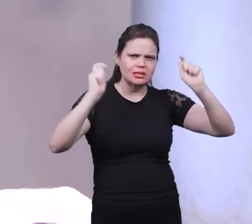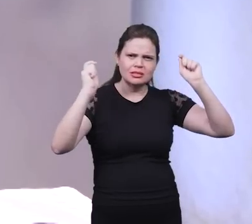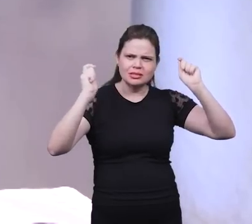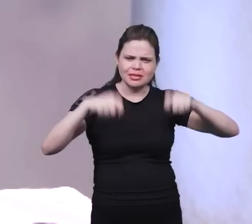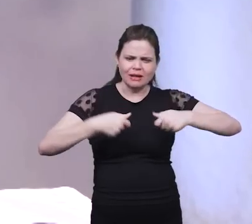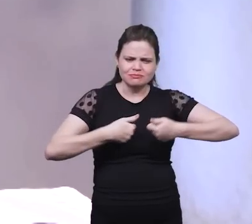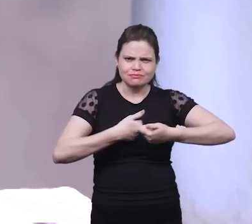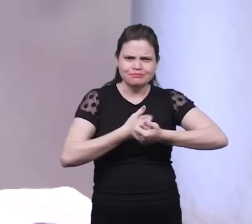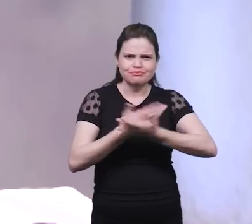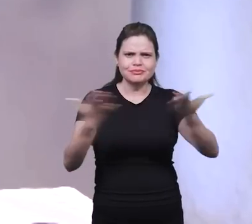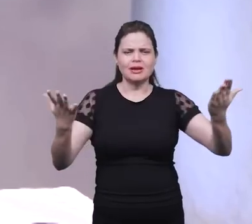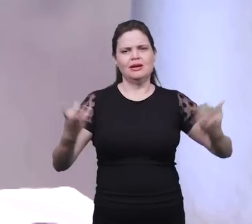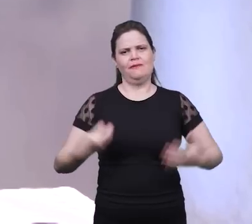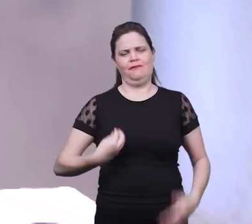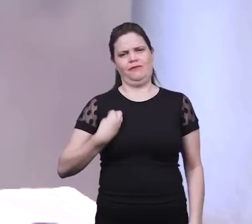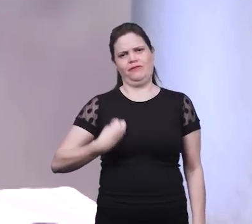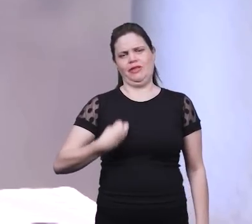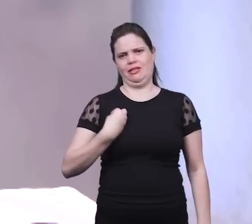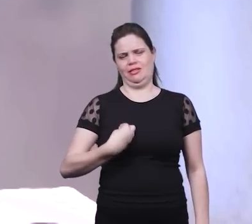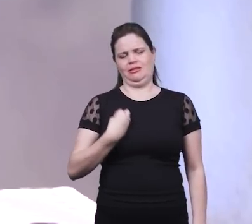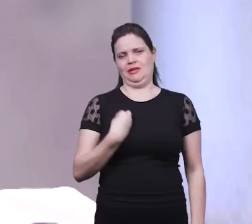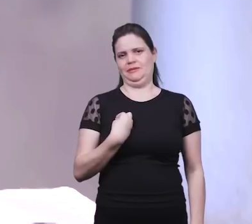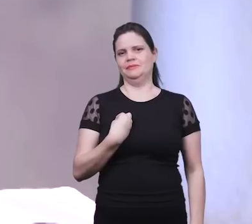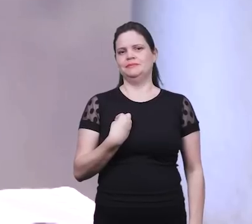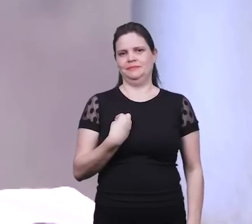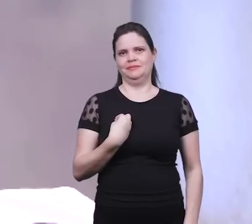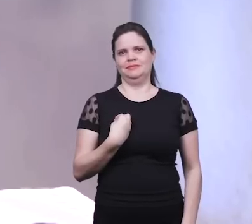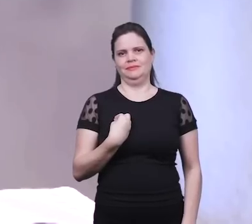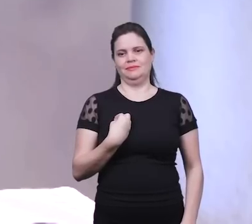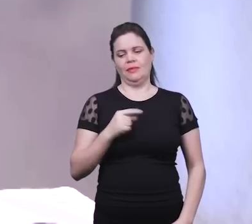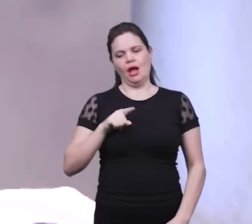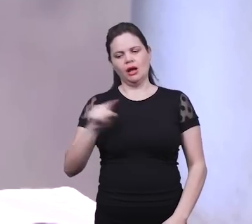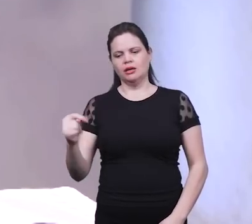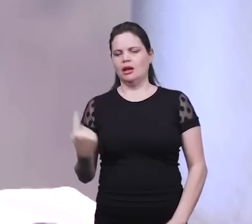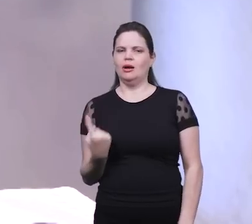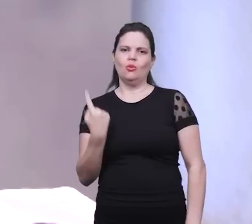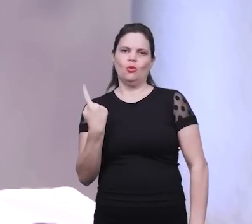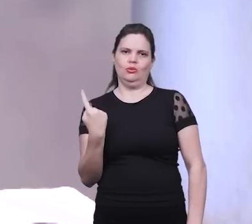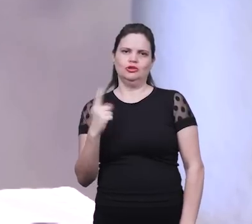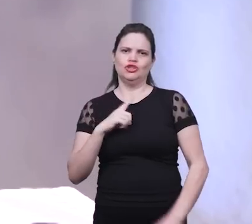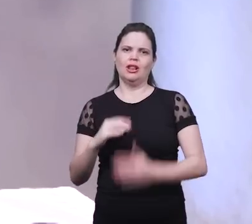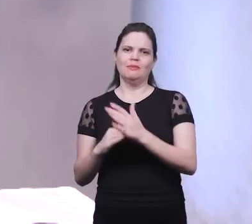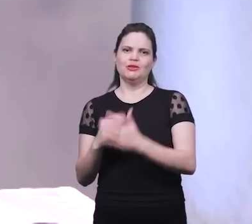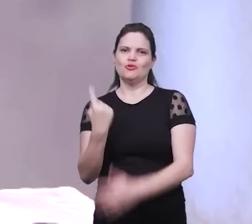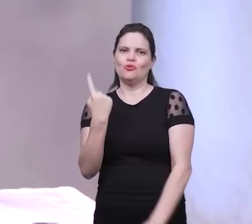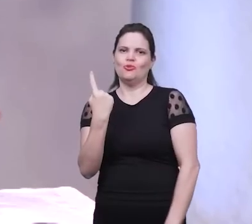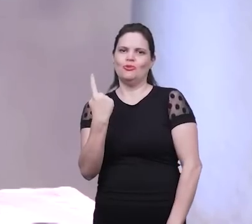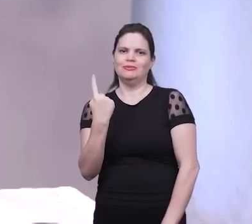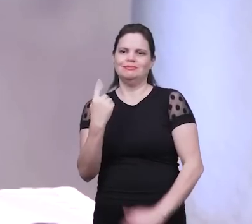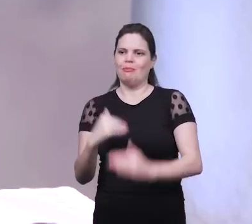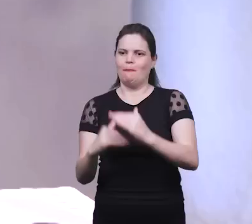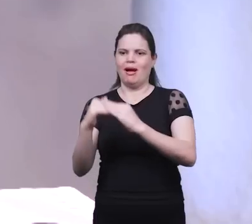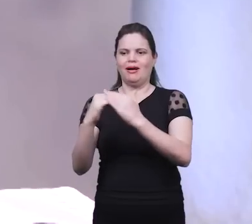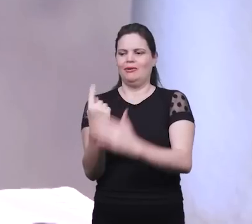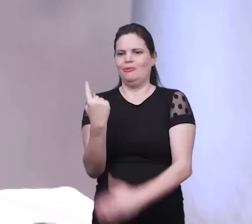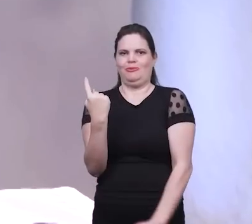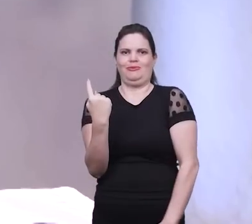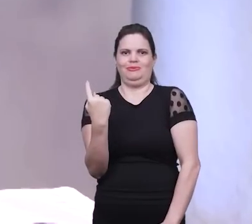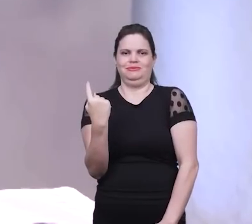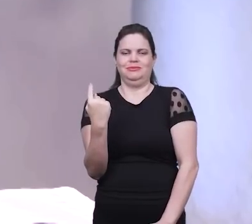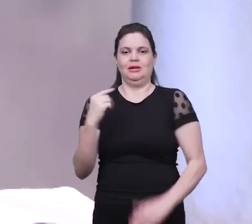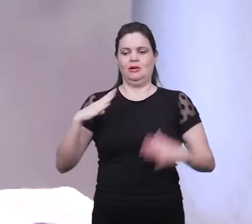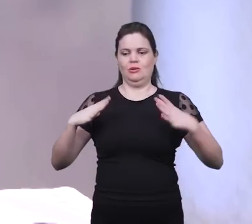graça, ela tornou uma bênção ilimitada. Aquele anjo descia a certo tempo para movimentar aquelas